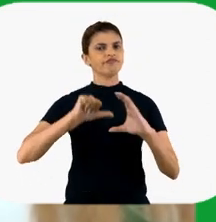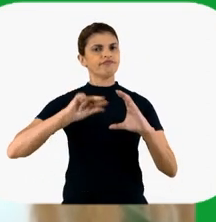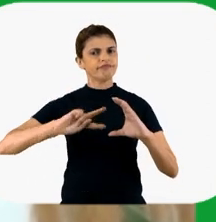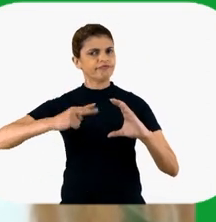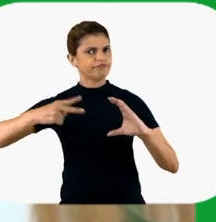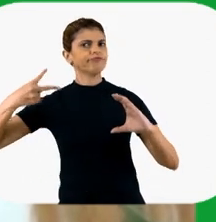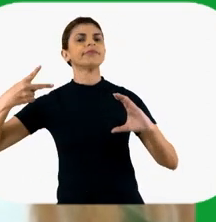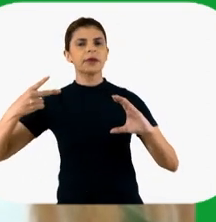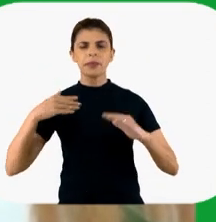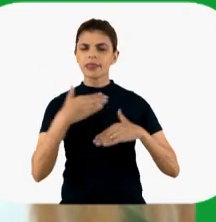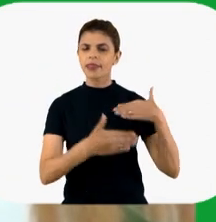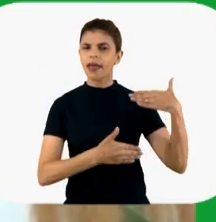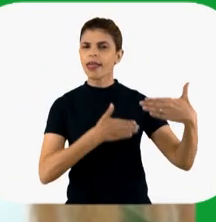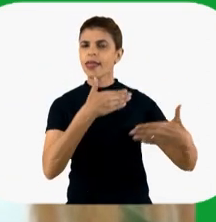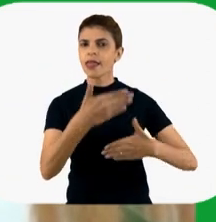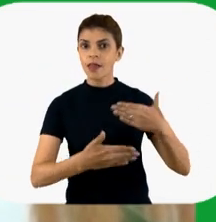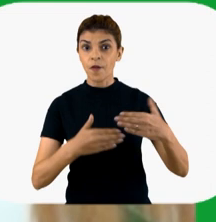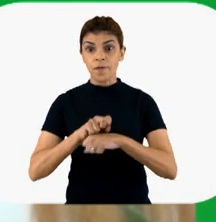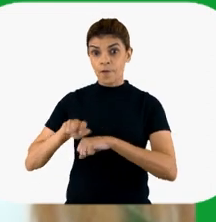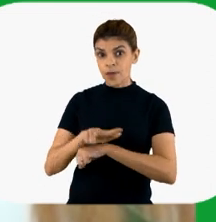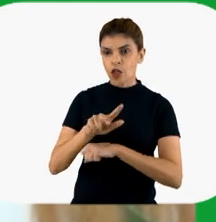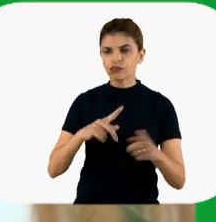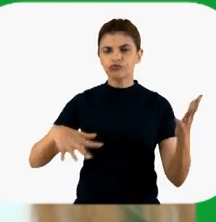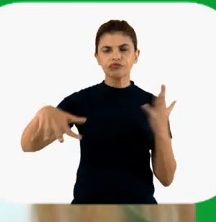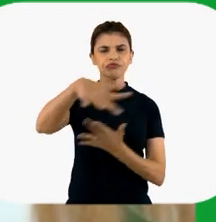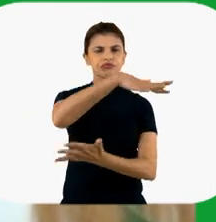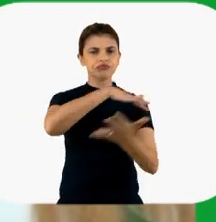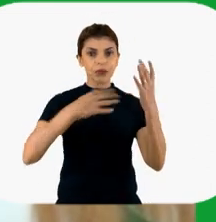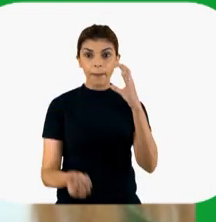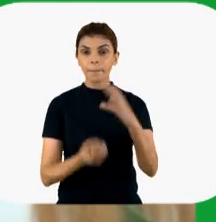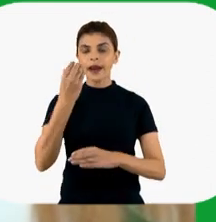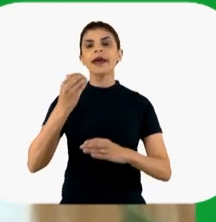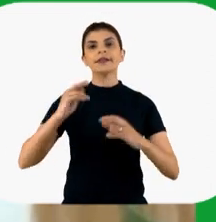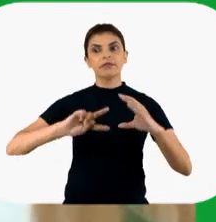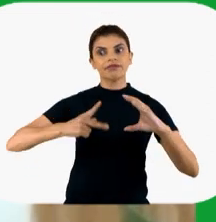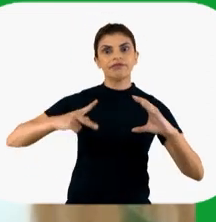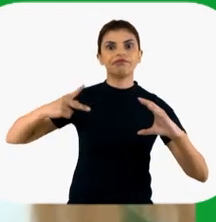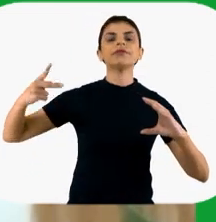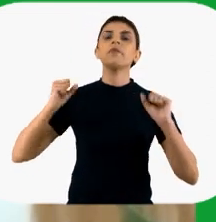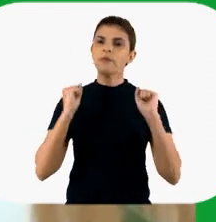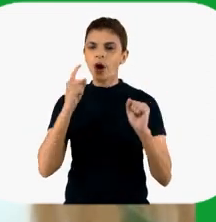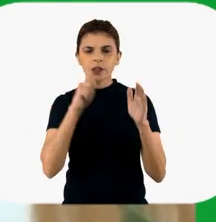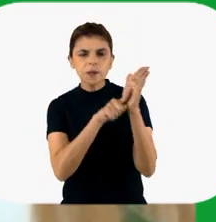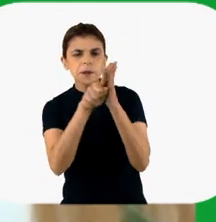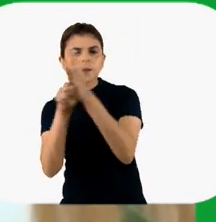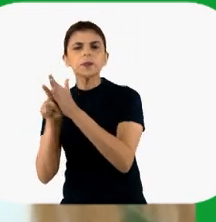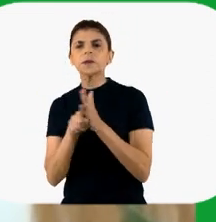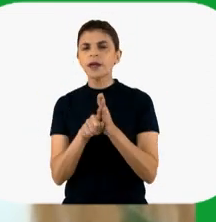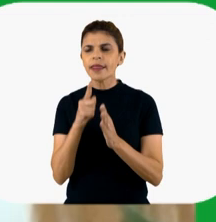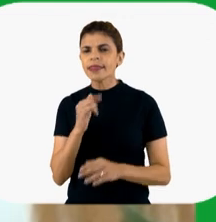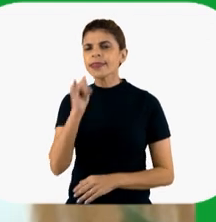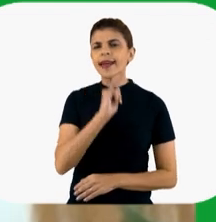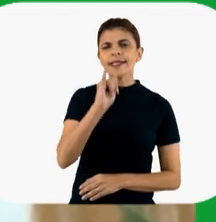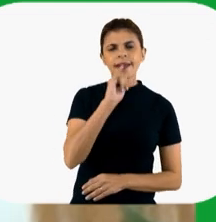então é esperado que ao longo do tempo, quanto mais o vírus circule, vão aparecer variantes, e os pesquisadores vão investigando essas variantes e